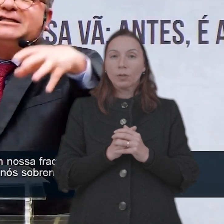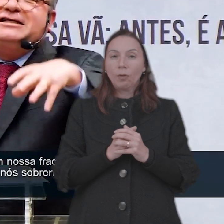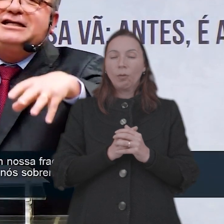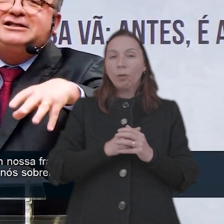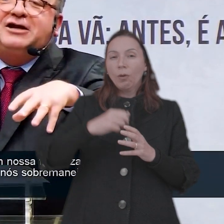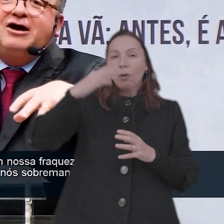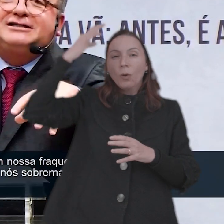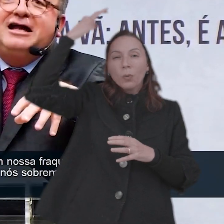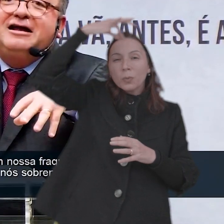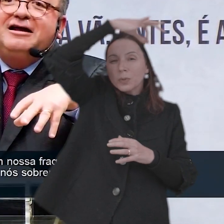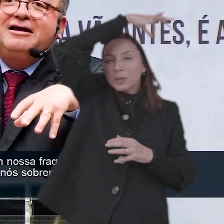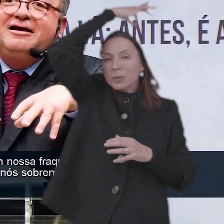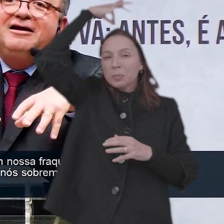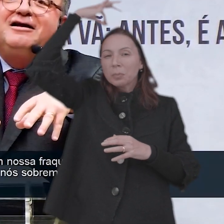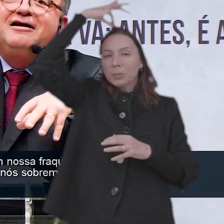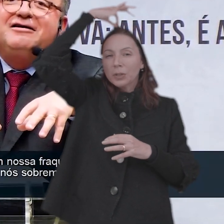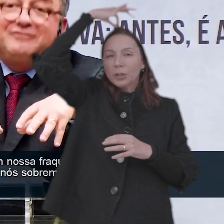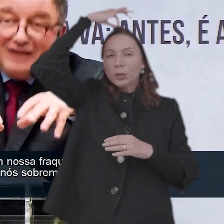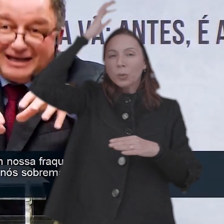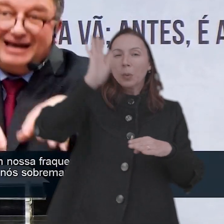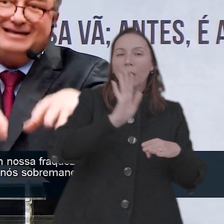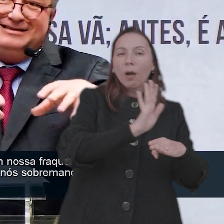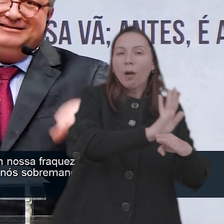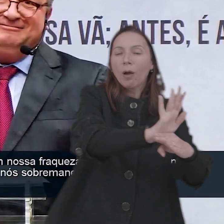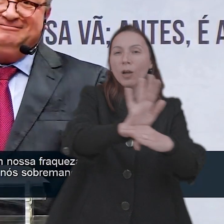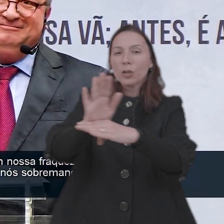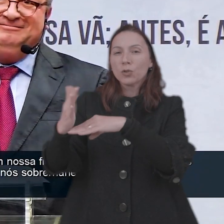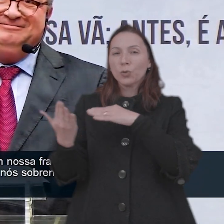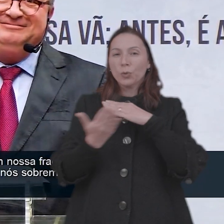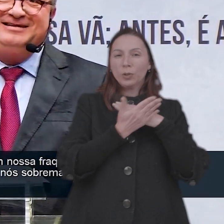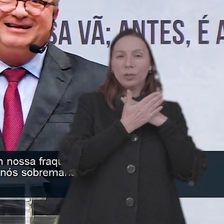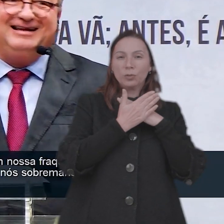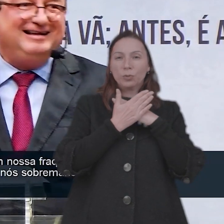nos assiste em nossa fraqueza.